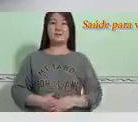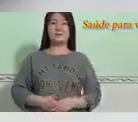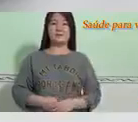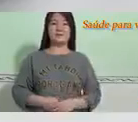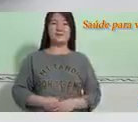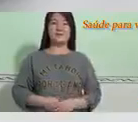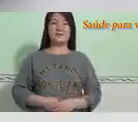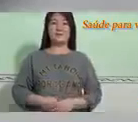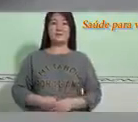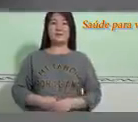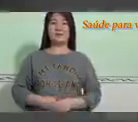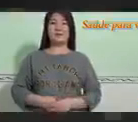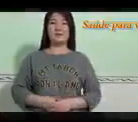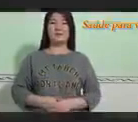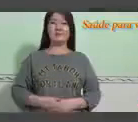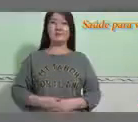COMO é acento agudo,